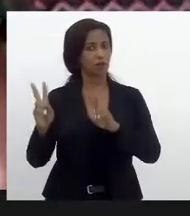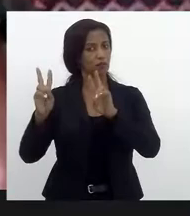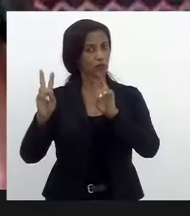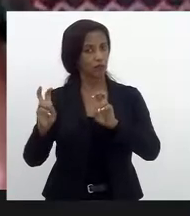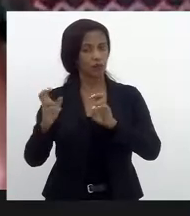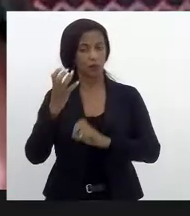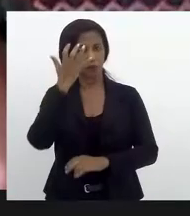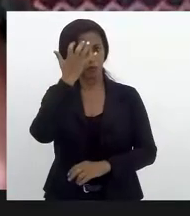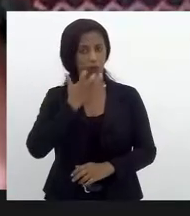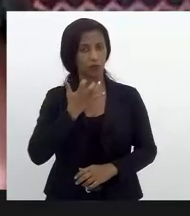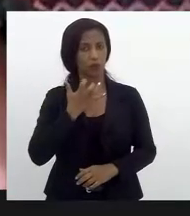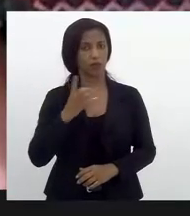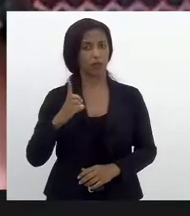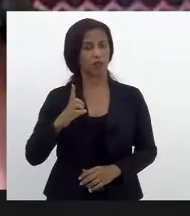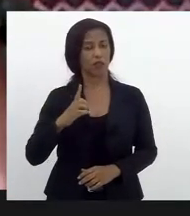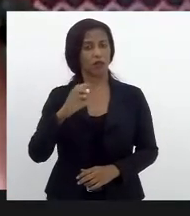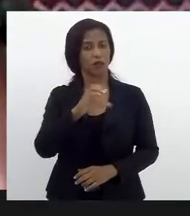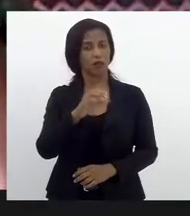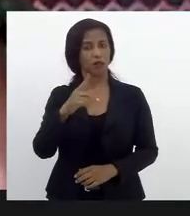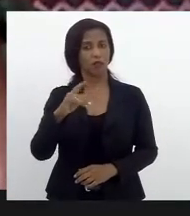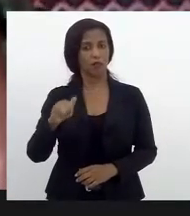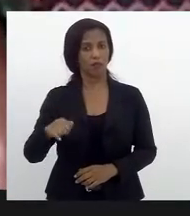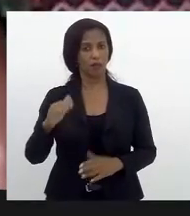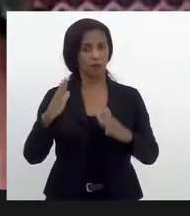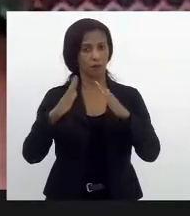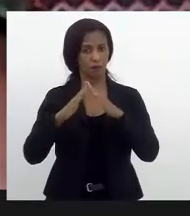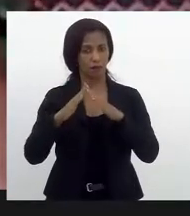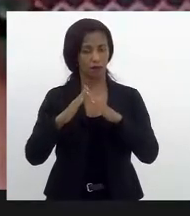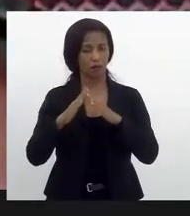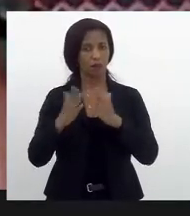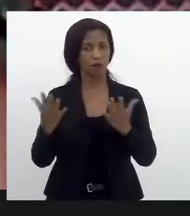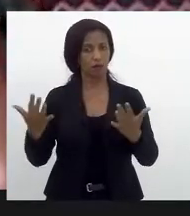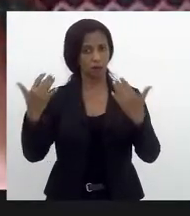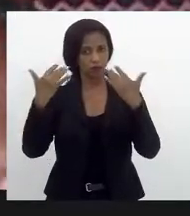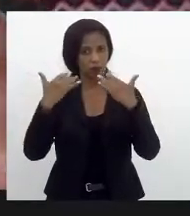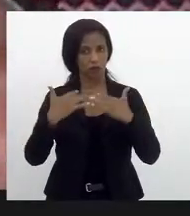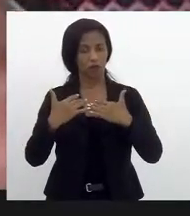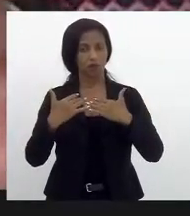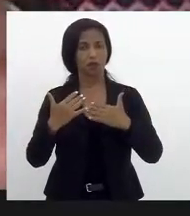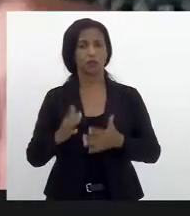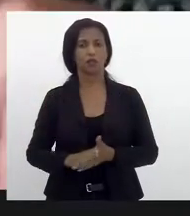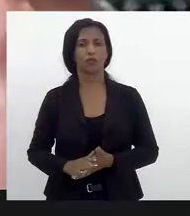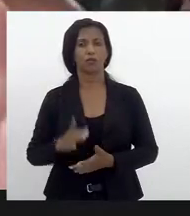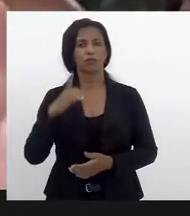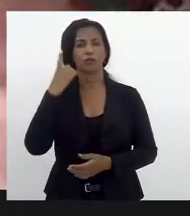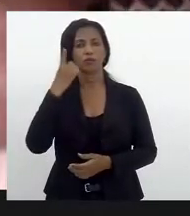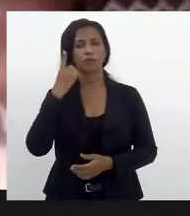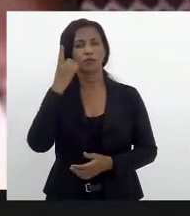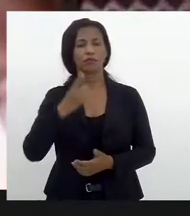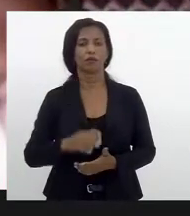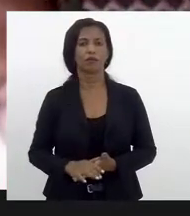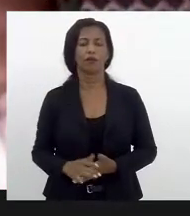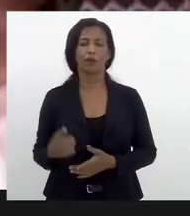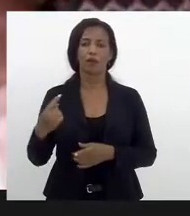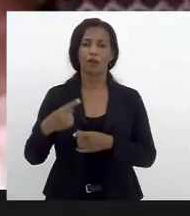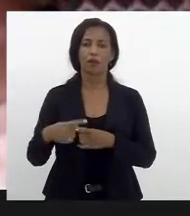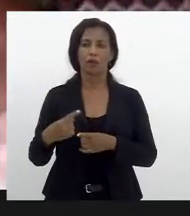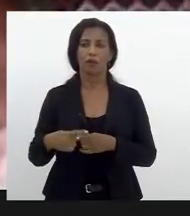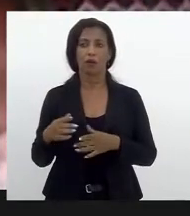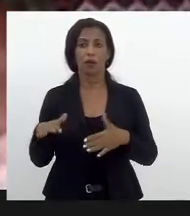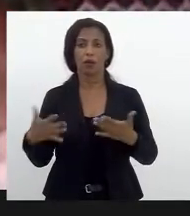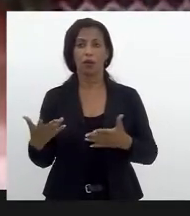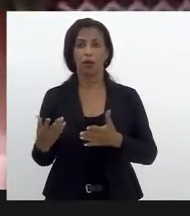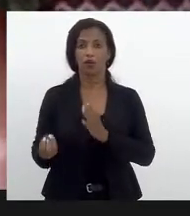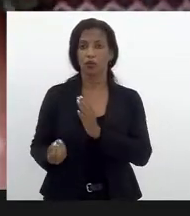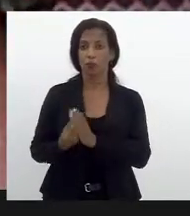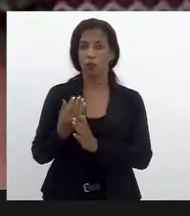muito sério. A gente teve uma CPI aqui na casa. Então, só para chamar a atenção dos senhores e senhoras deputados, porque Perfeito. Quando a gente